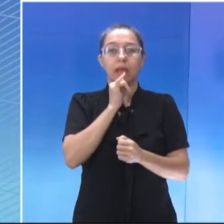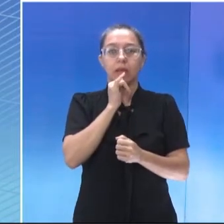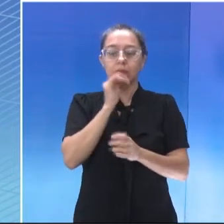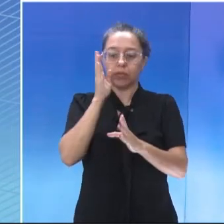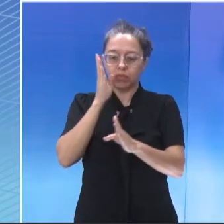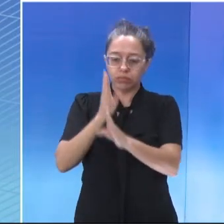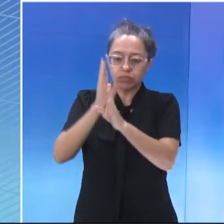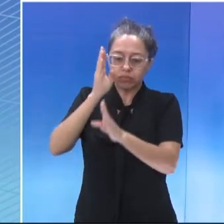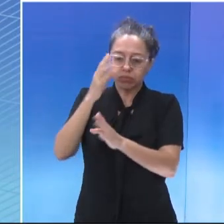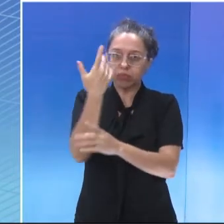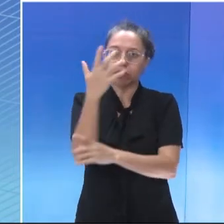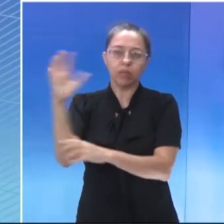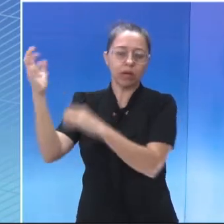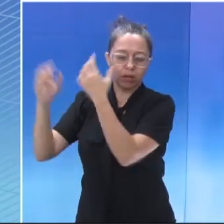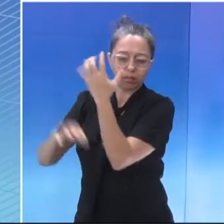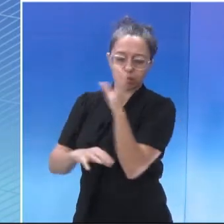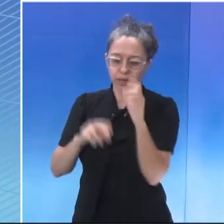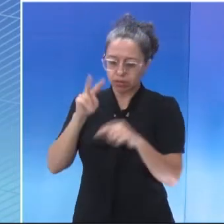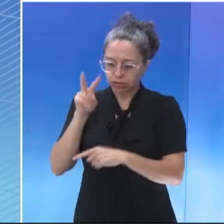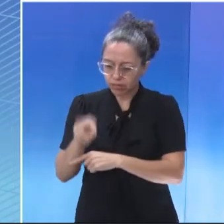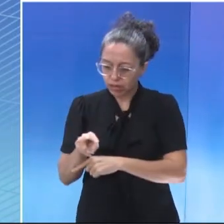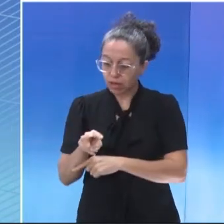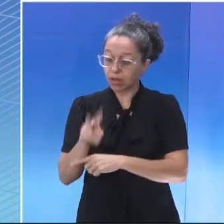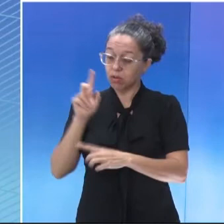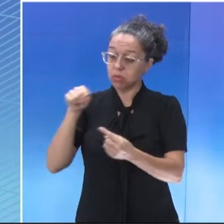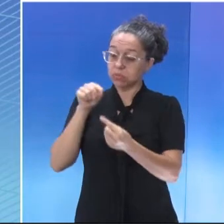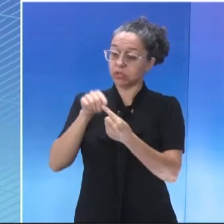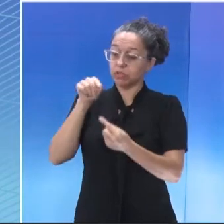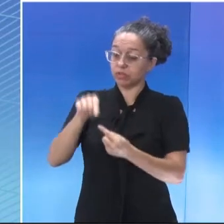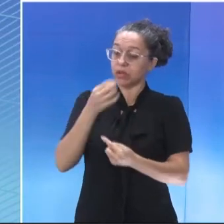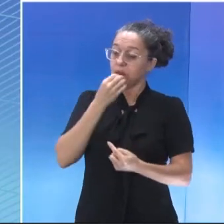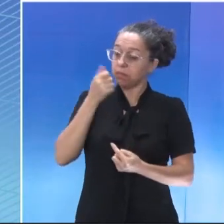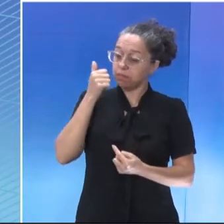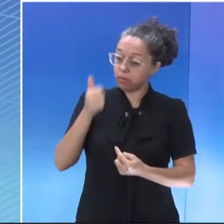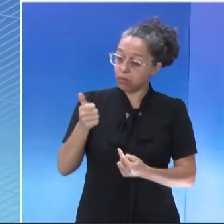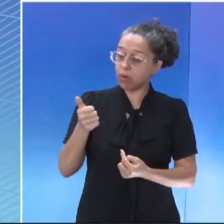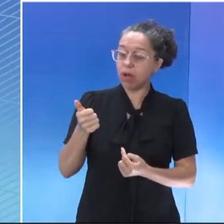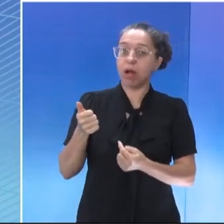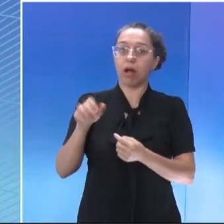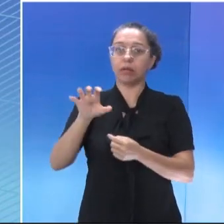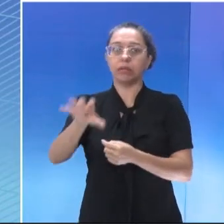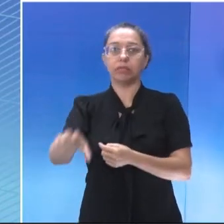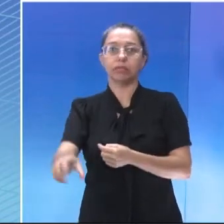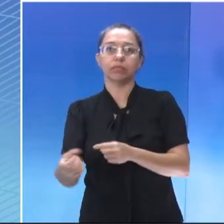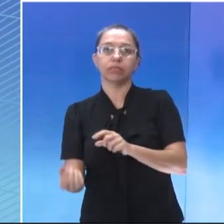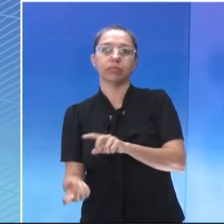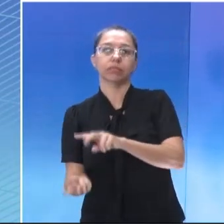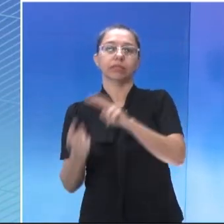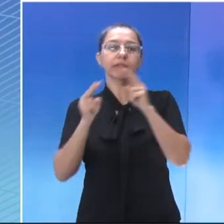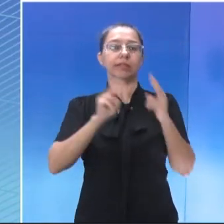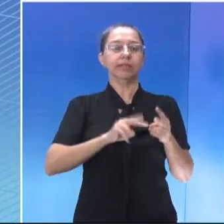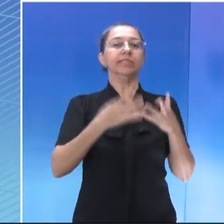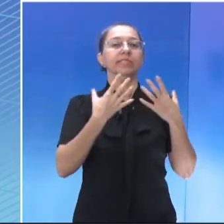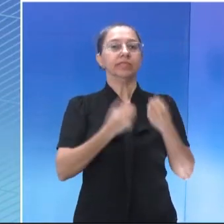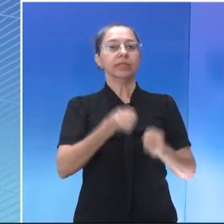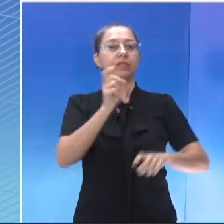sua função, né? Então, vamos reproduzi-la, né? Então, nós temos a revolução da agricultura. Então, nós estamos falando de 8.000